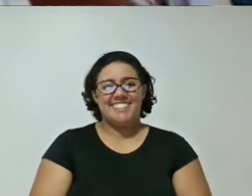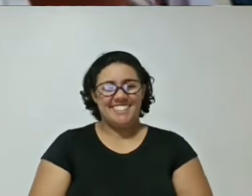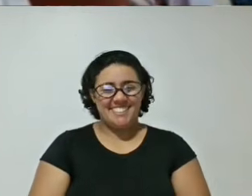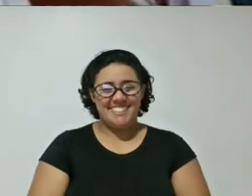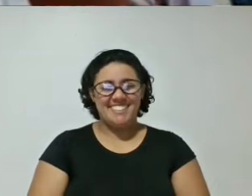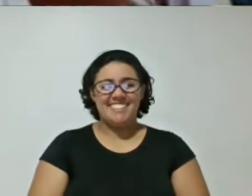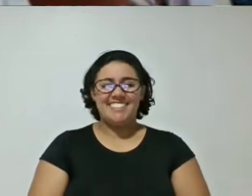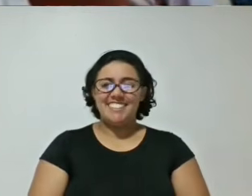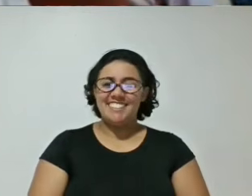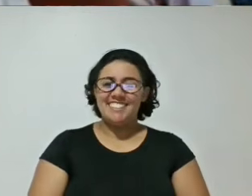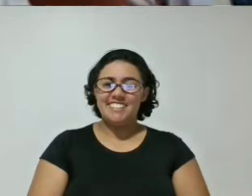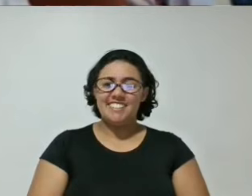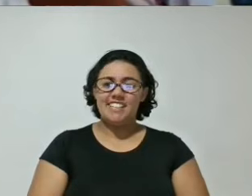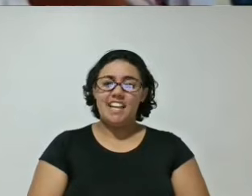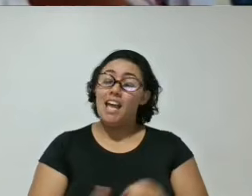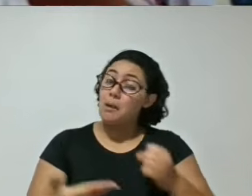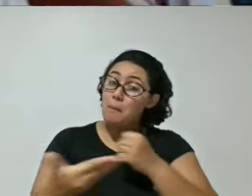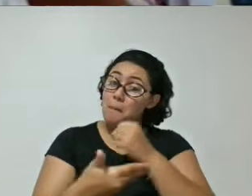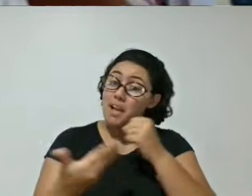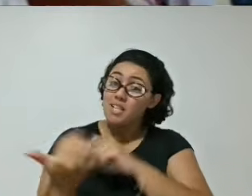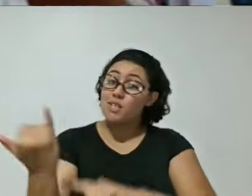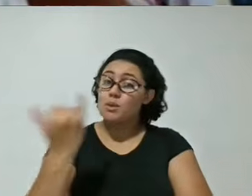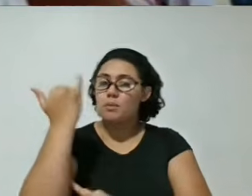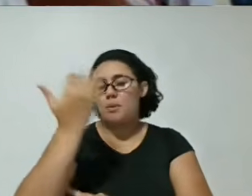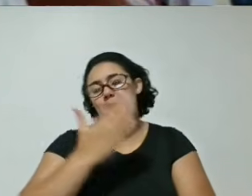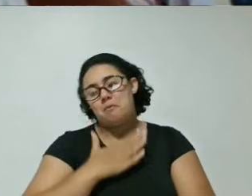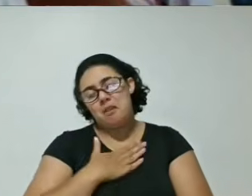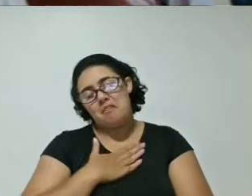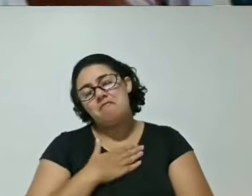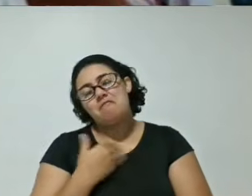Porque é uma parte muito importante da minha vida, né? Sim.